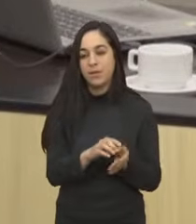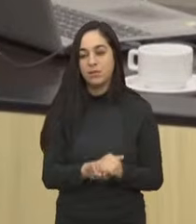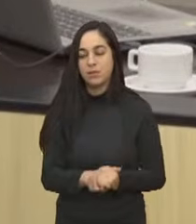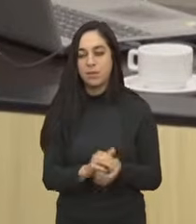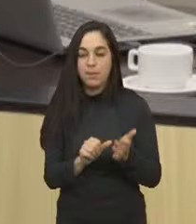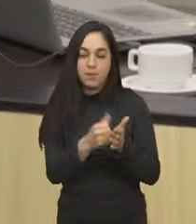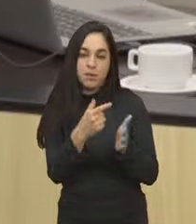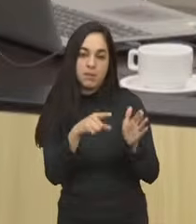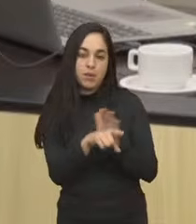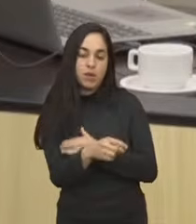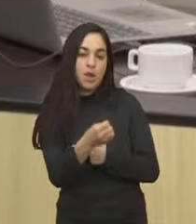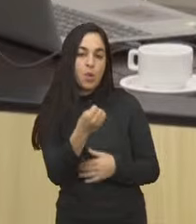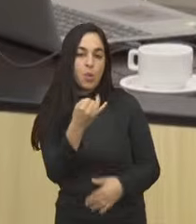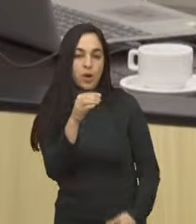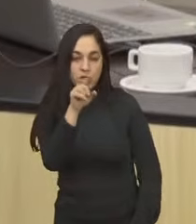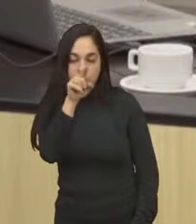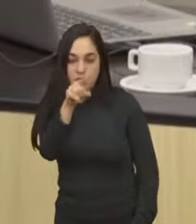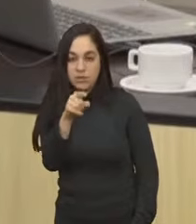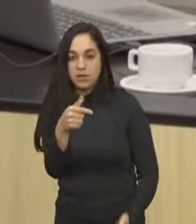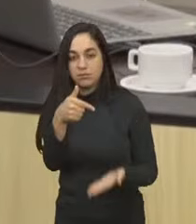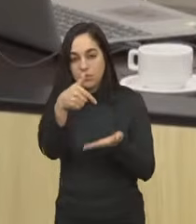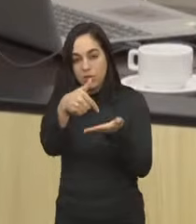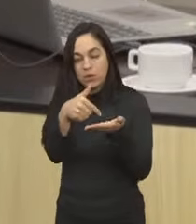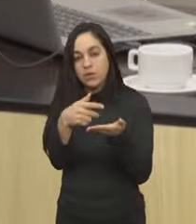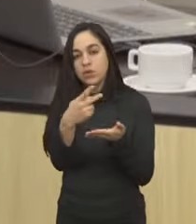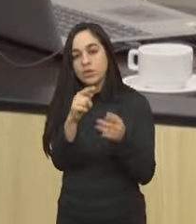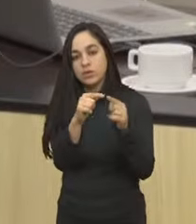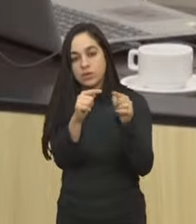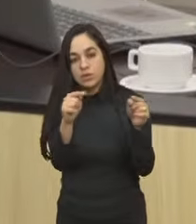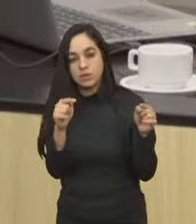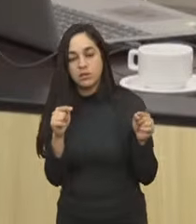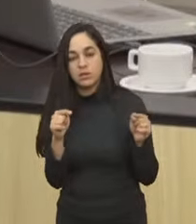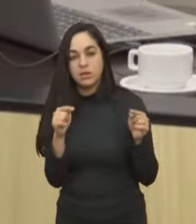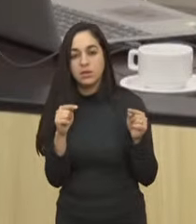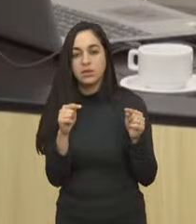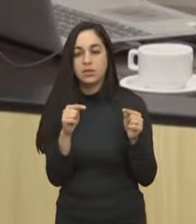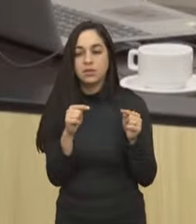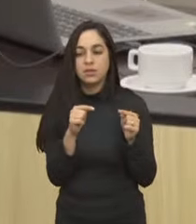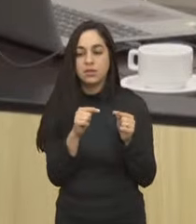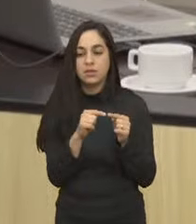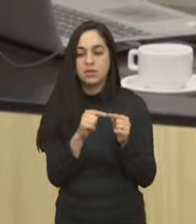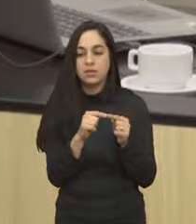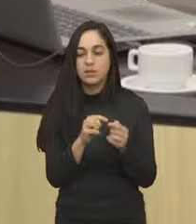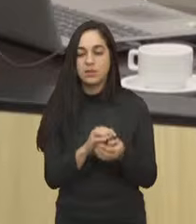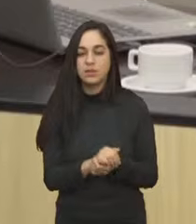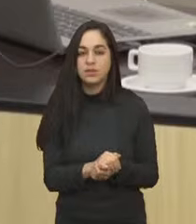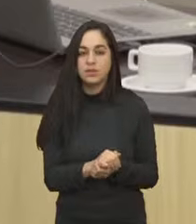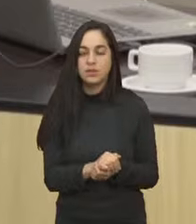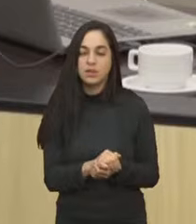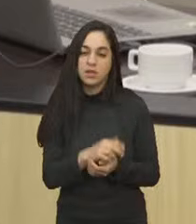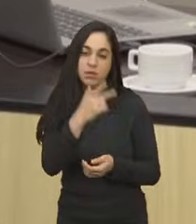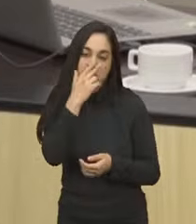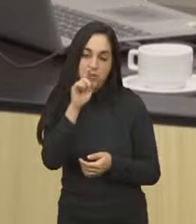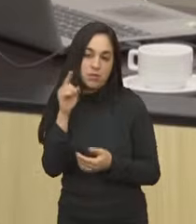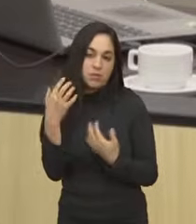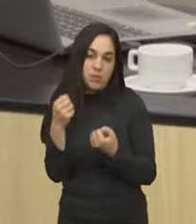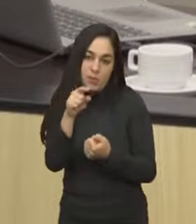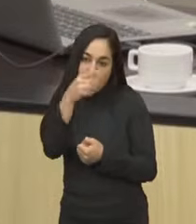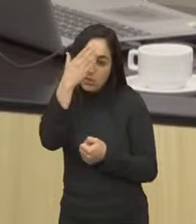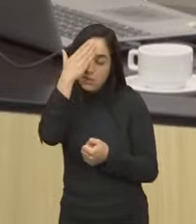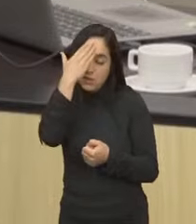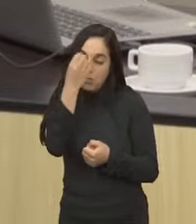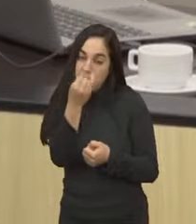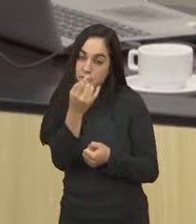quantos ofícios você encaminhou? Acho que o seu gabinete mesmo. Eles receberam, então, acho que você sabe o quanto